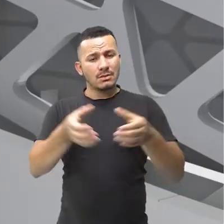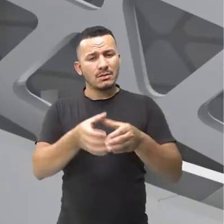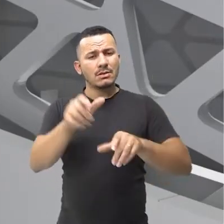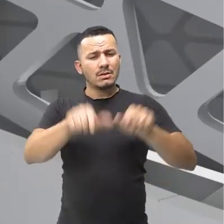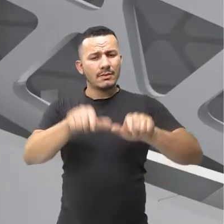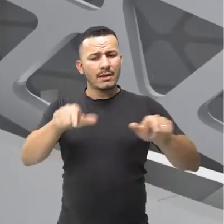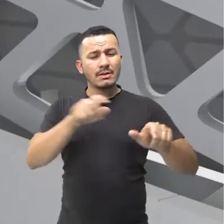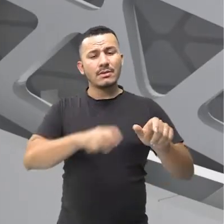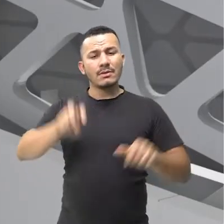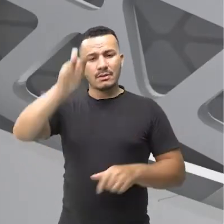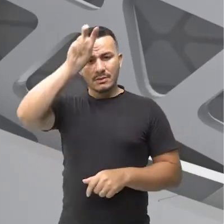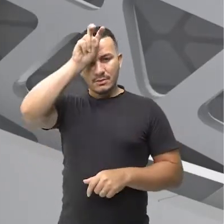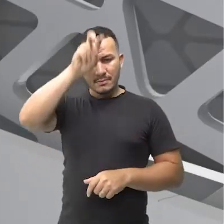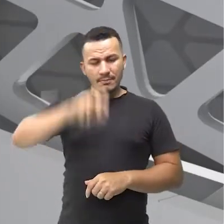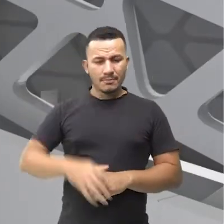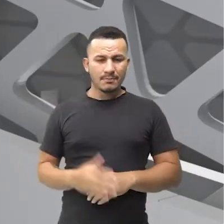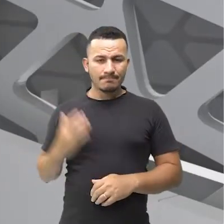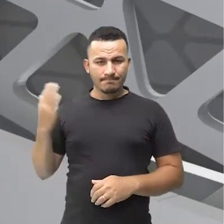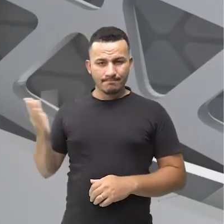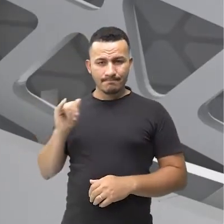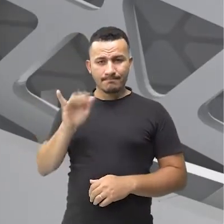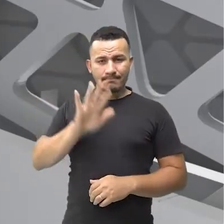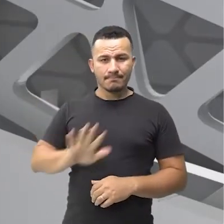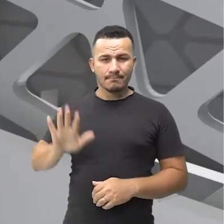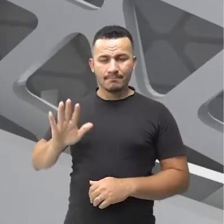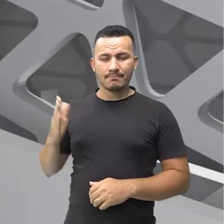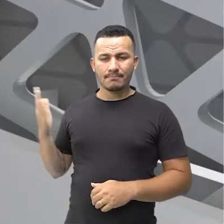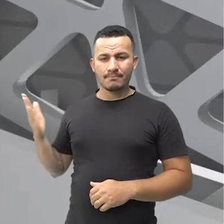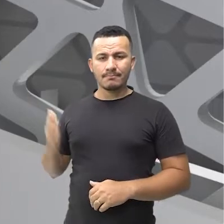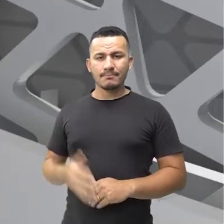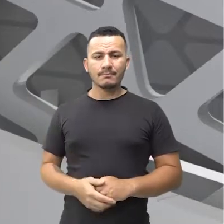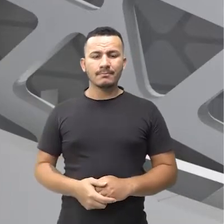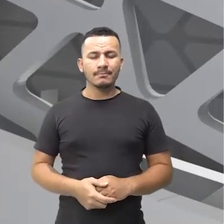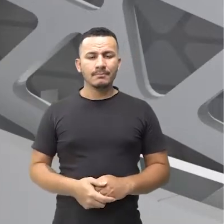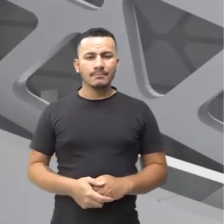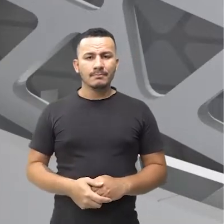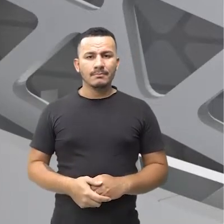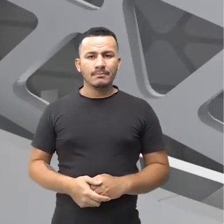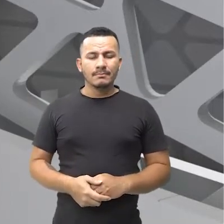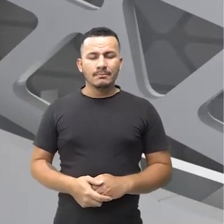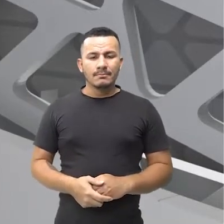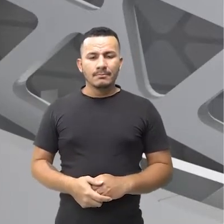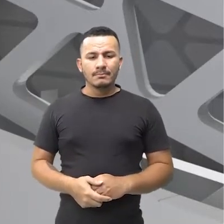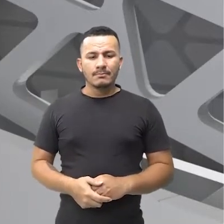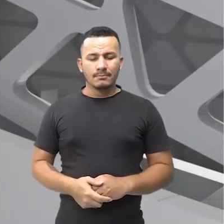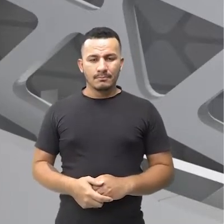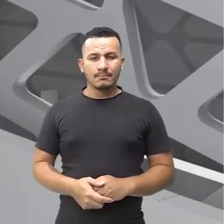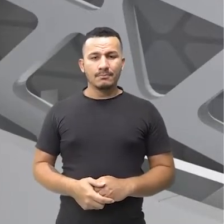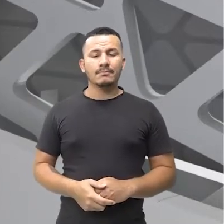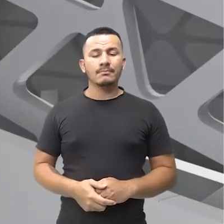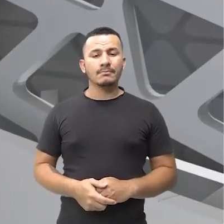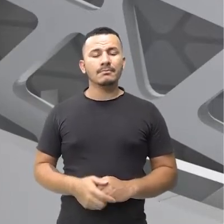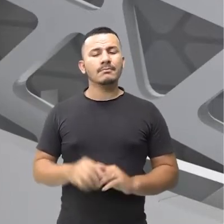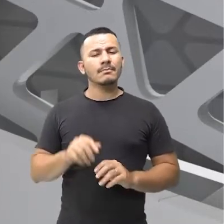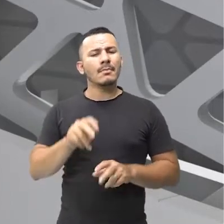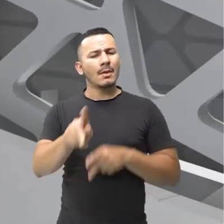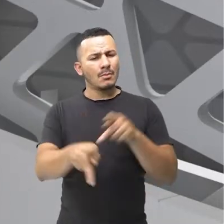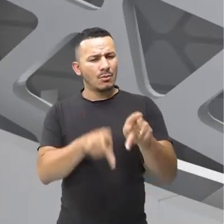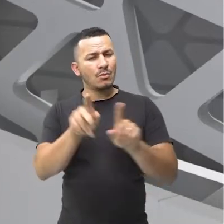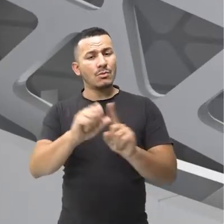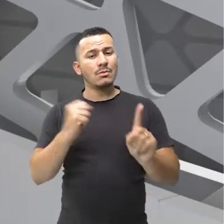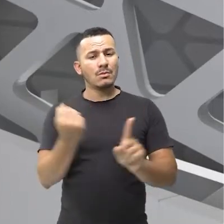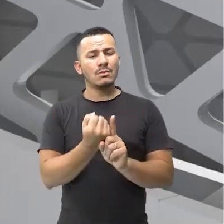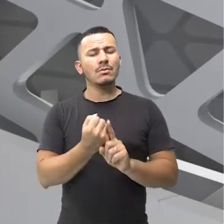civilização egípcia, como vocês podem ver aqui ao lado. Então, na civilização egípcia, ela